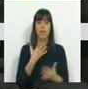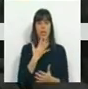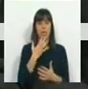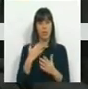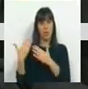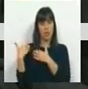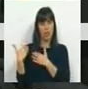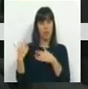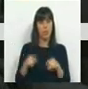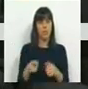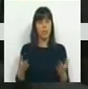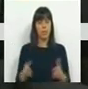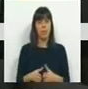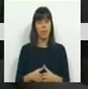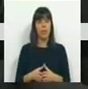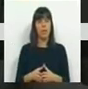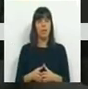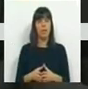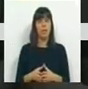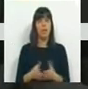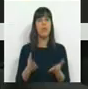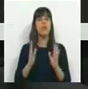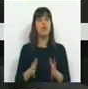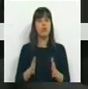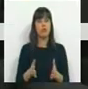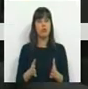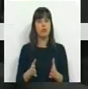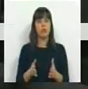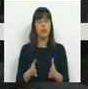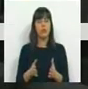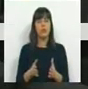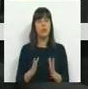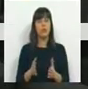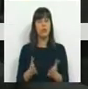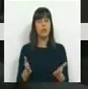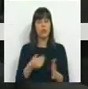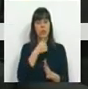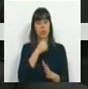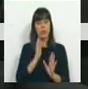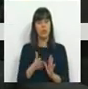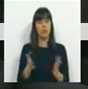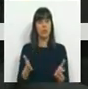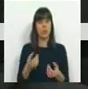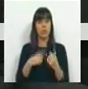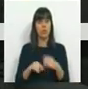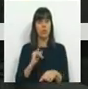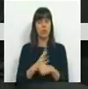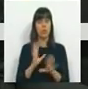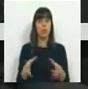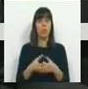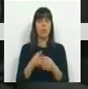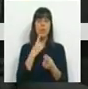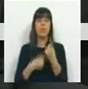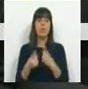rigor e de responsabilidade que já foi, enfim, estabelecido por outras